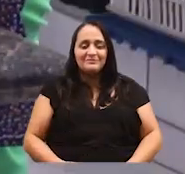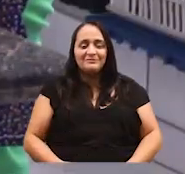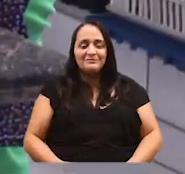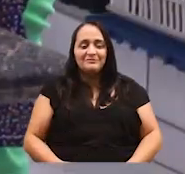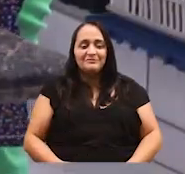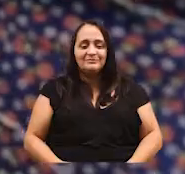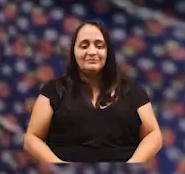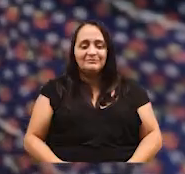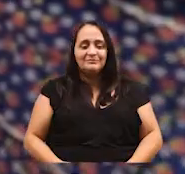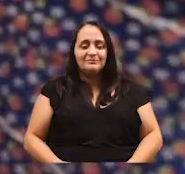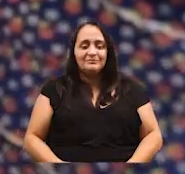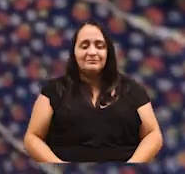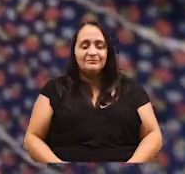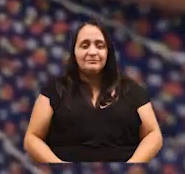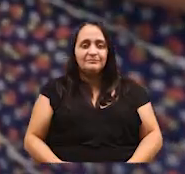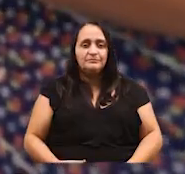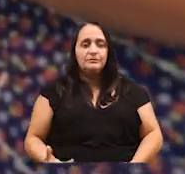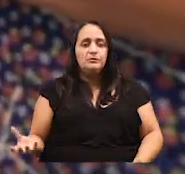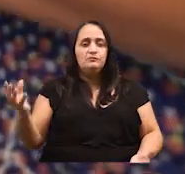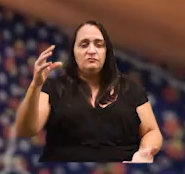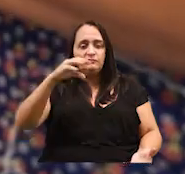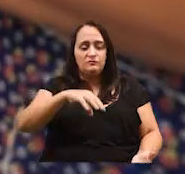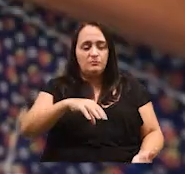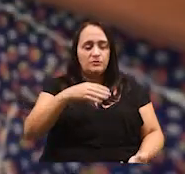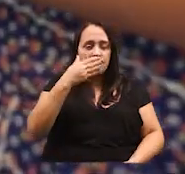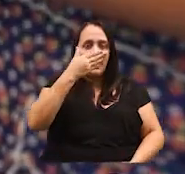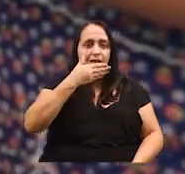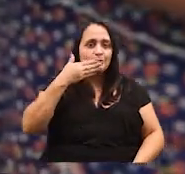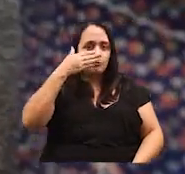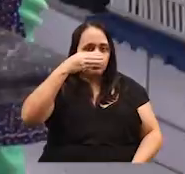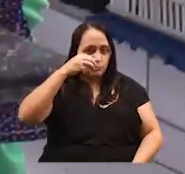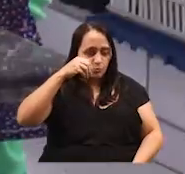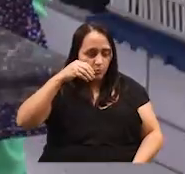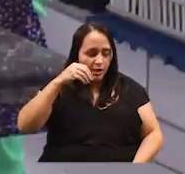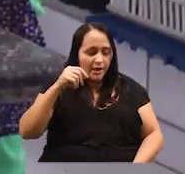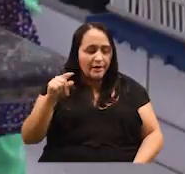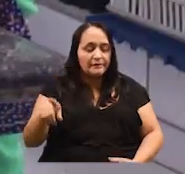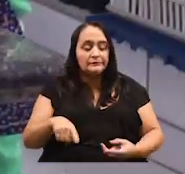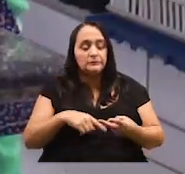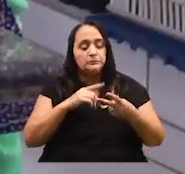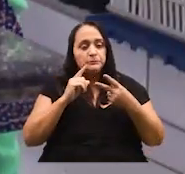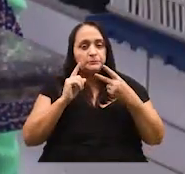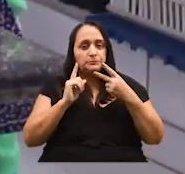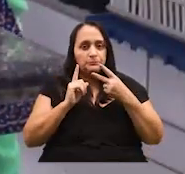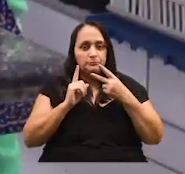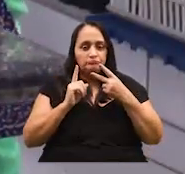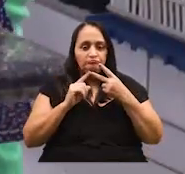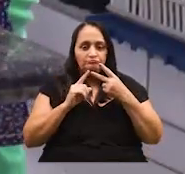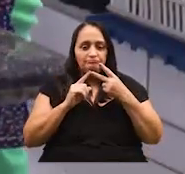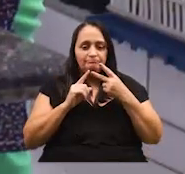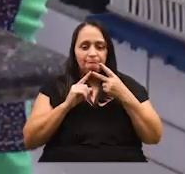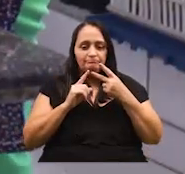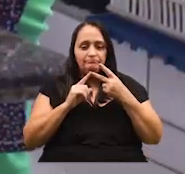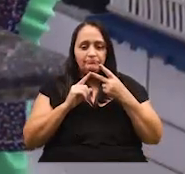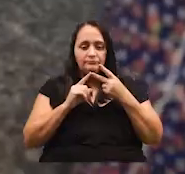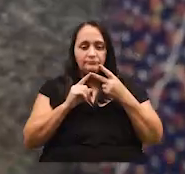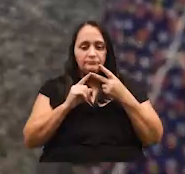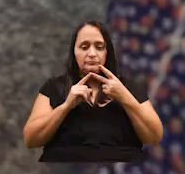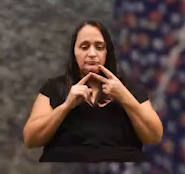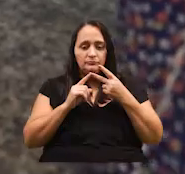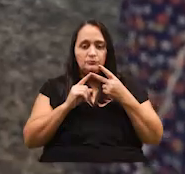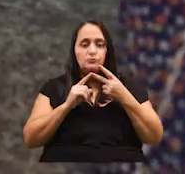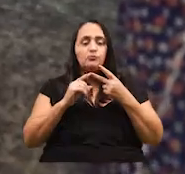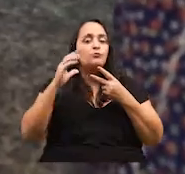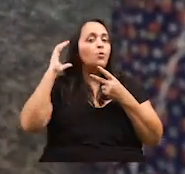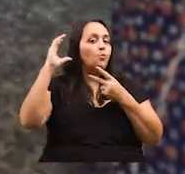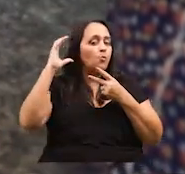Vou misturar tudo na panela. Boto o açúcar. Depois, vou colocar o